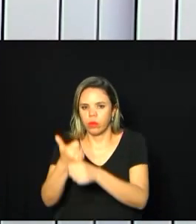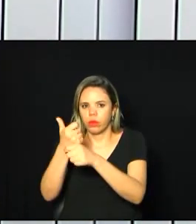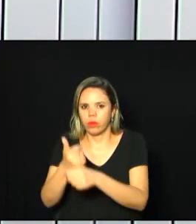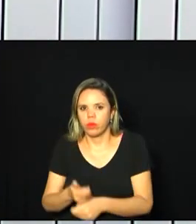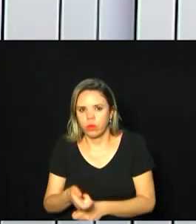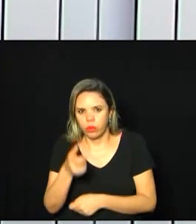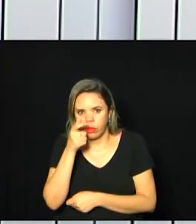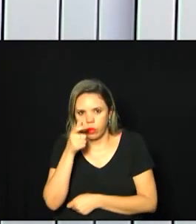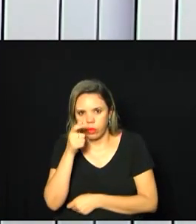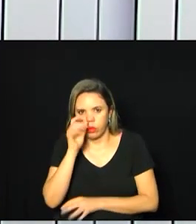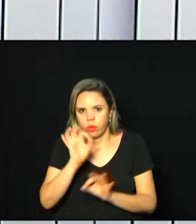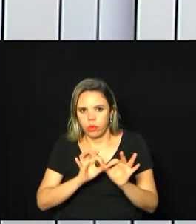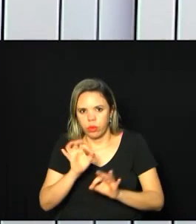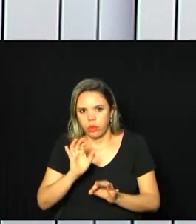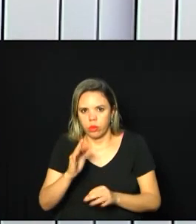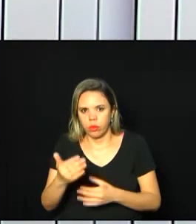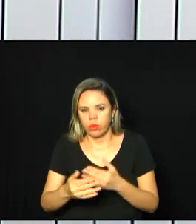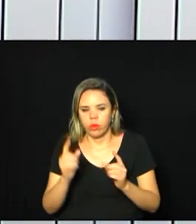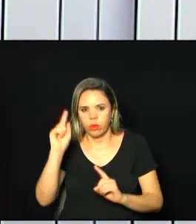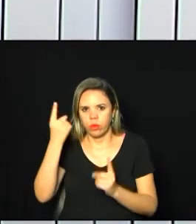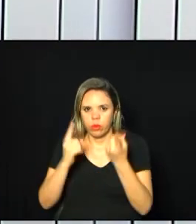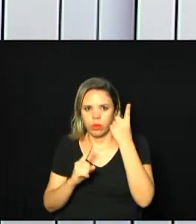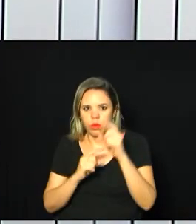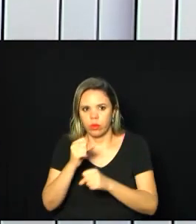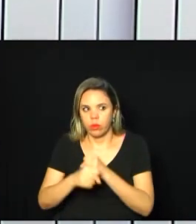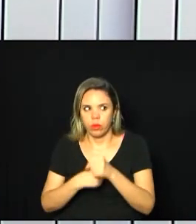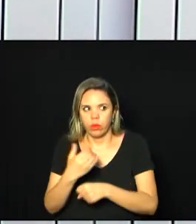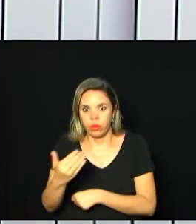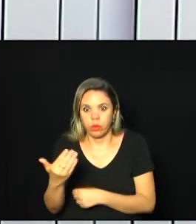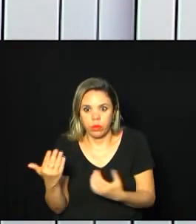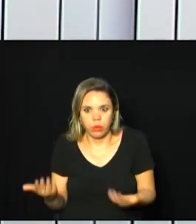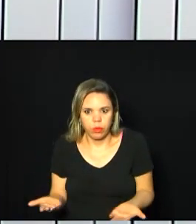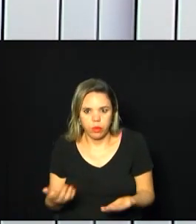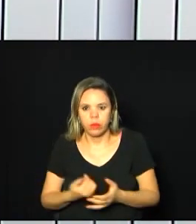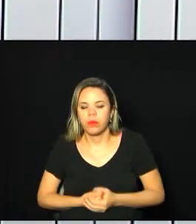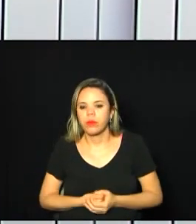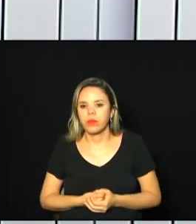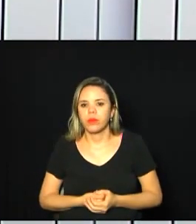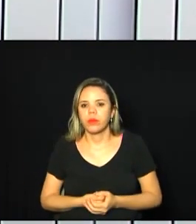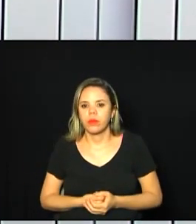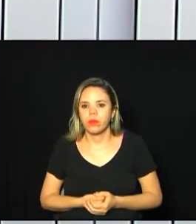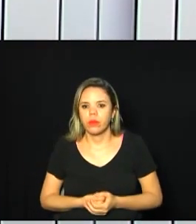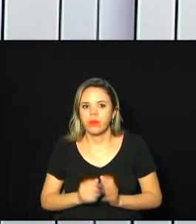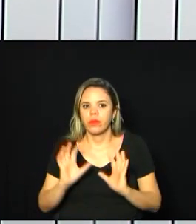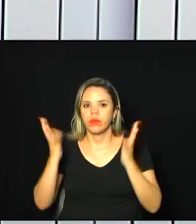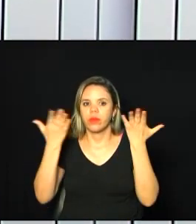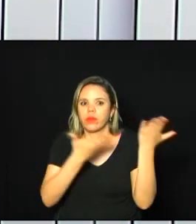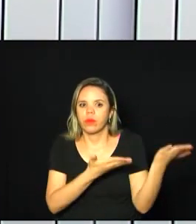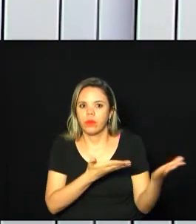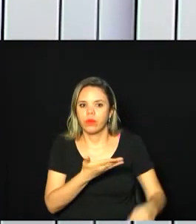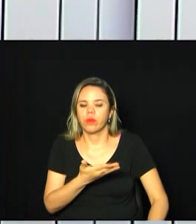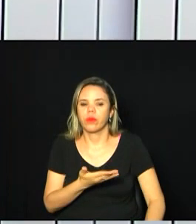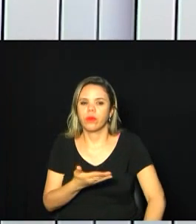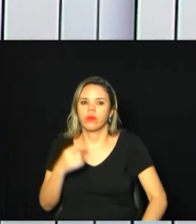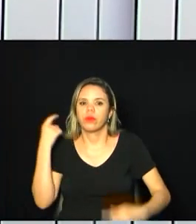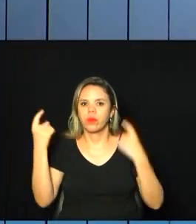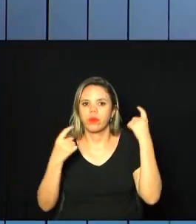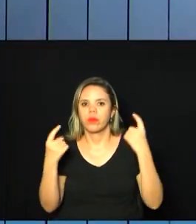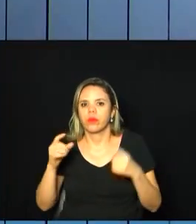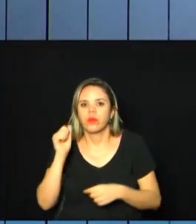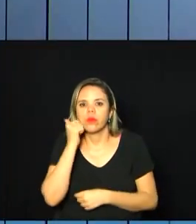vendo também planejamento já para o Carnaval do ano que vem. Estas festas preocupam